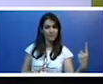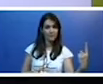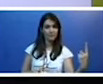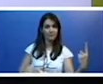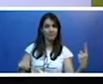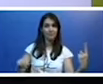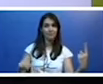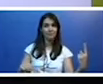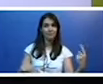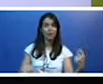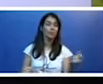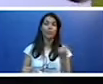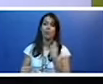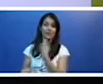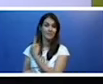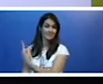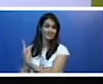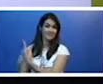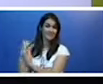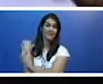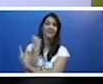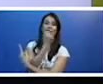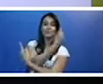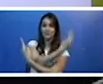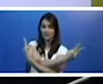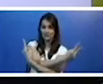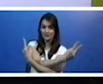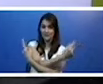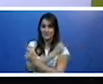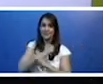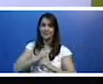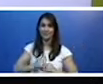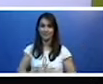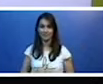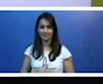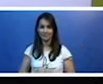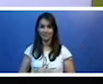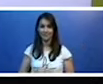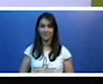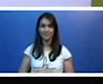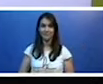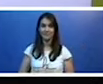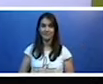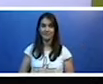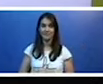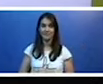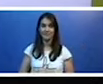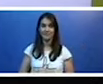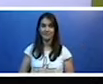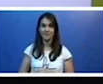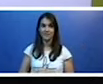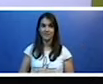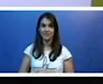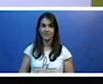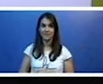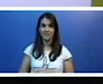1 centímetro aqui equivale a 2 centímetros daqui. 1 para 2, ok?